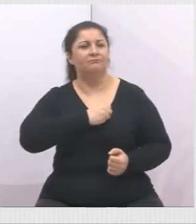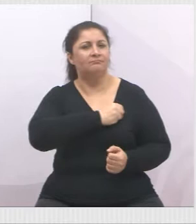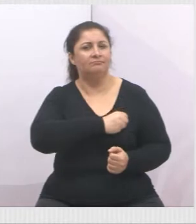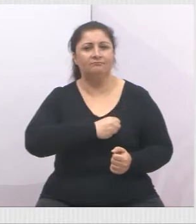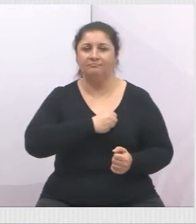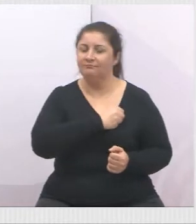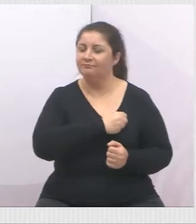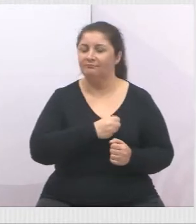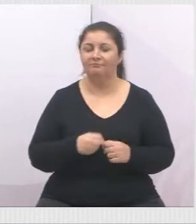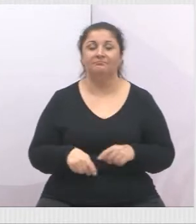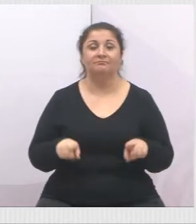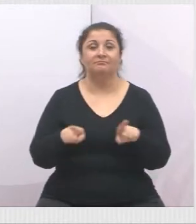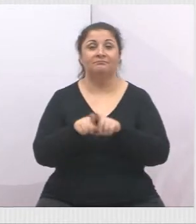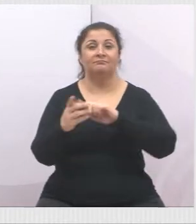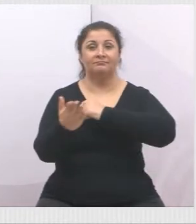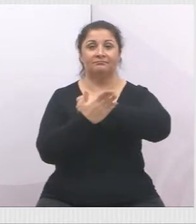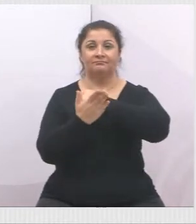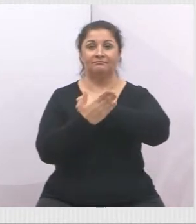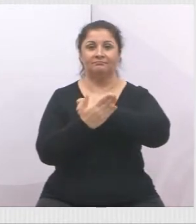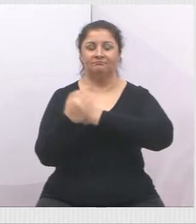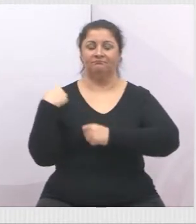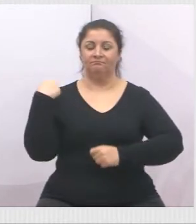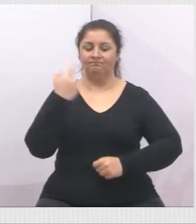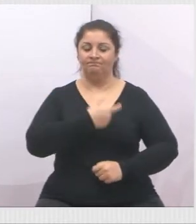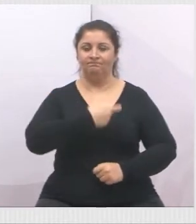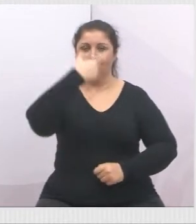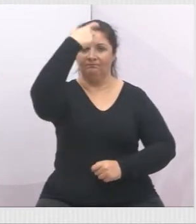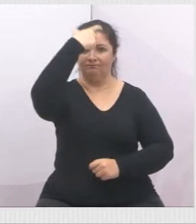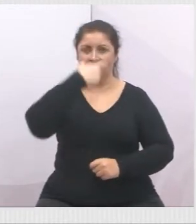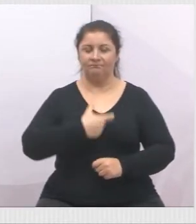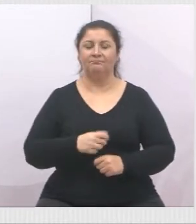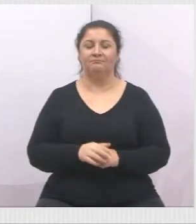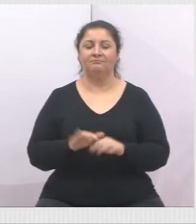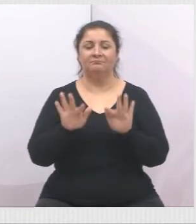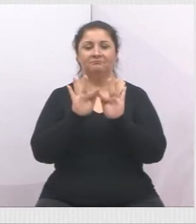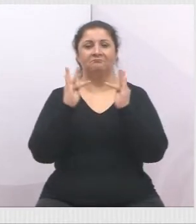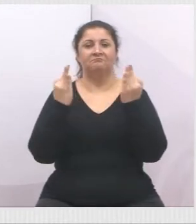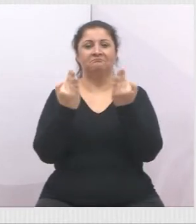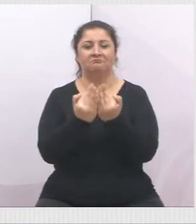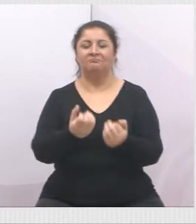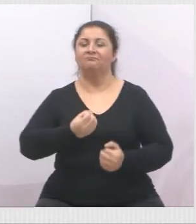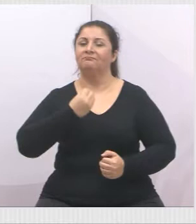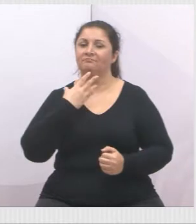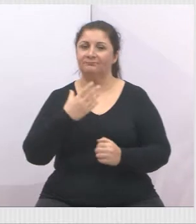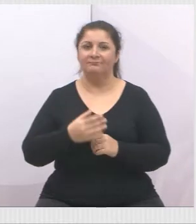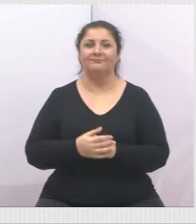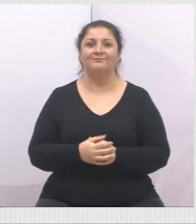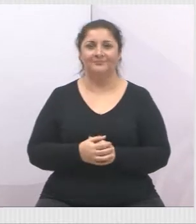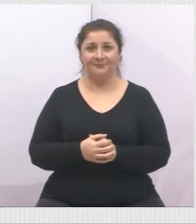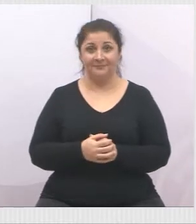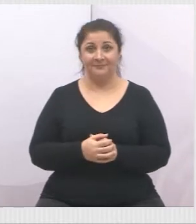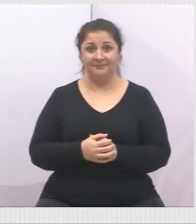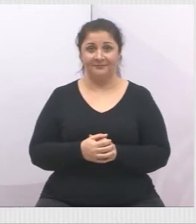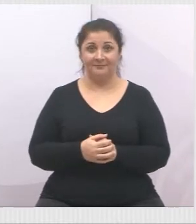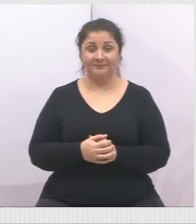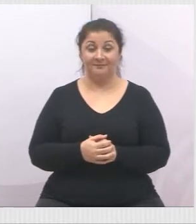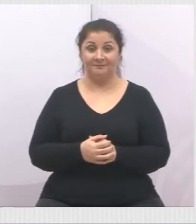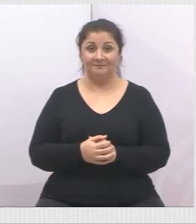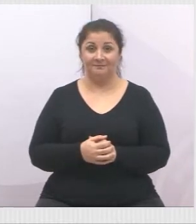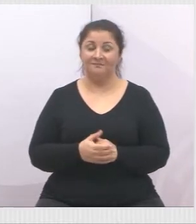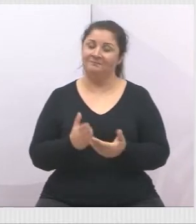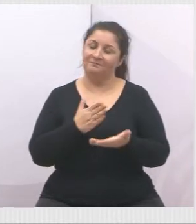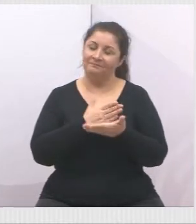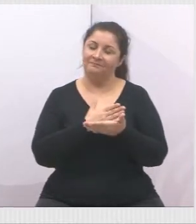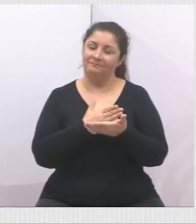mas também nos ajudou a ser as pessoas que nós somos, essa família tão bacana que ele deu